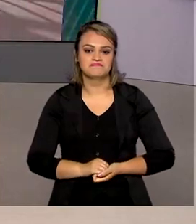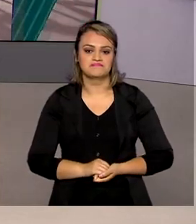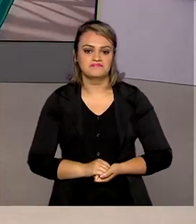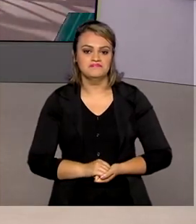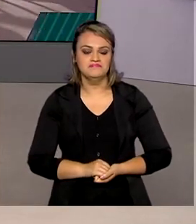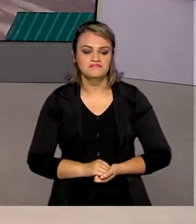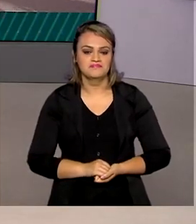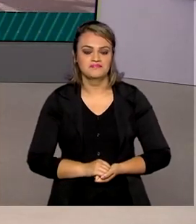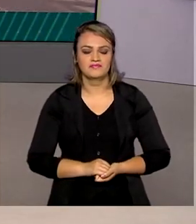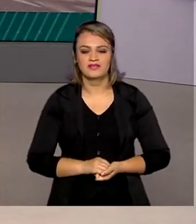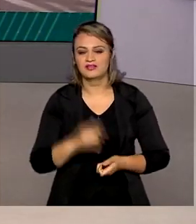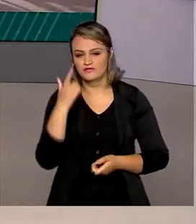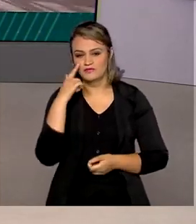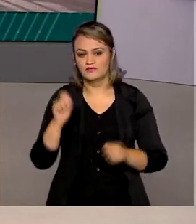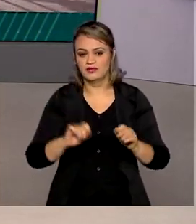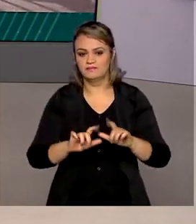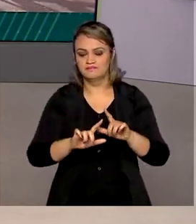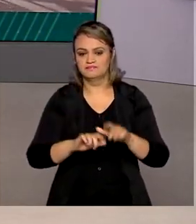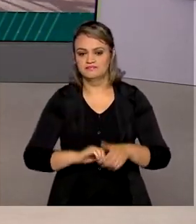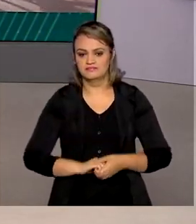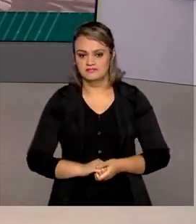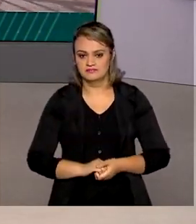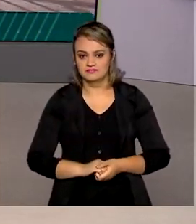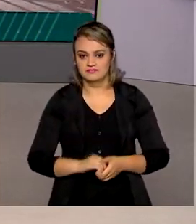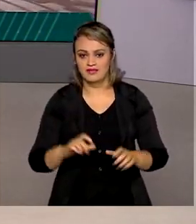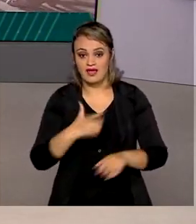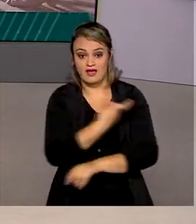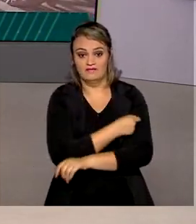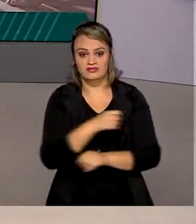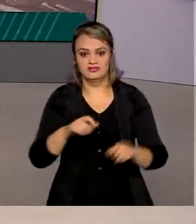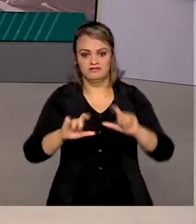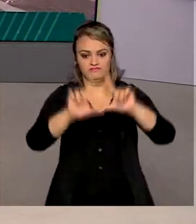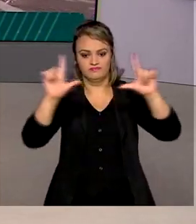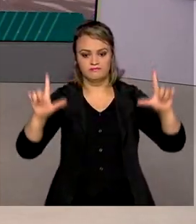Vamos conferir agora como está a vacinação no Brasil?